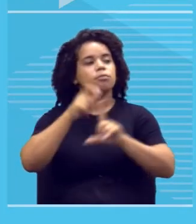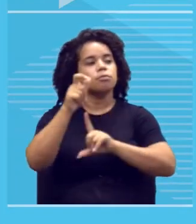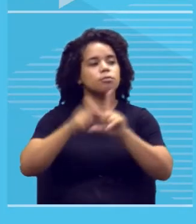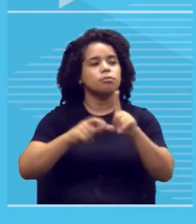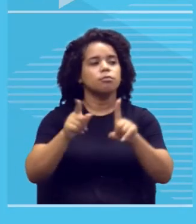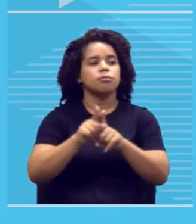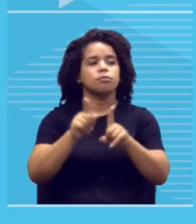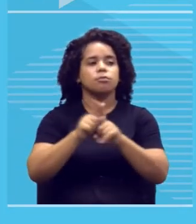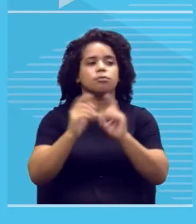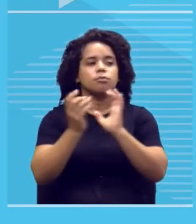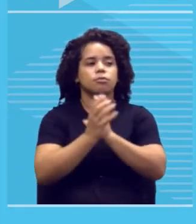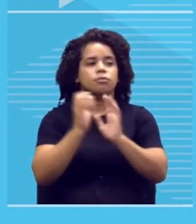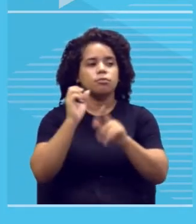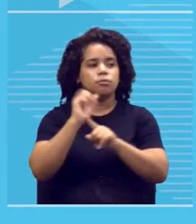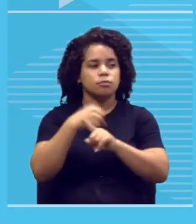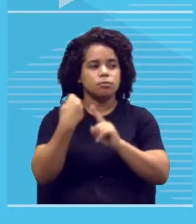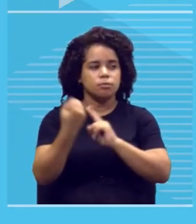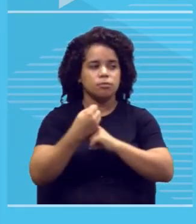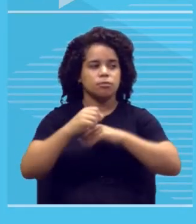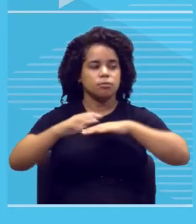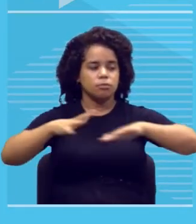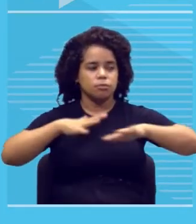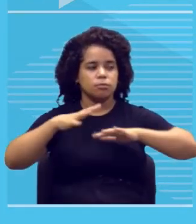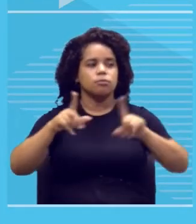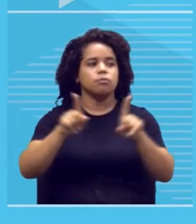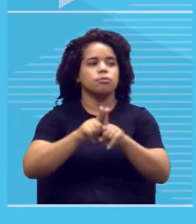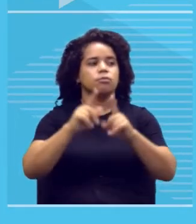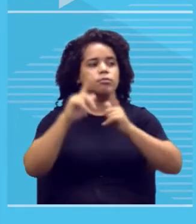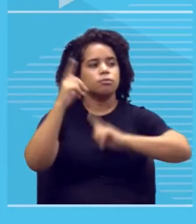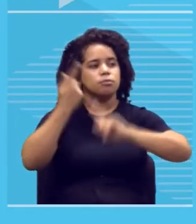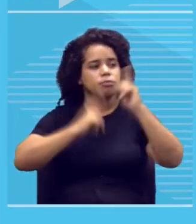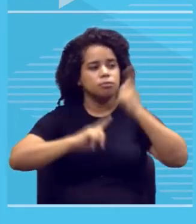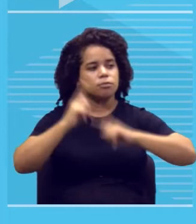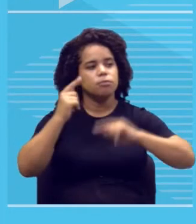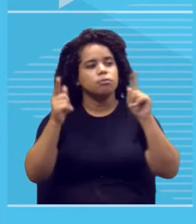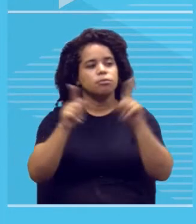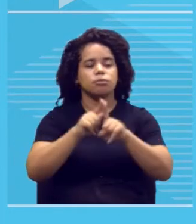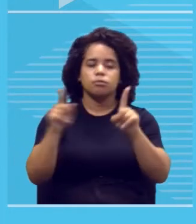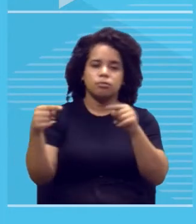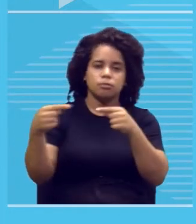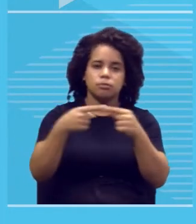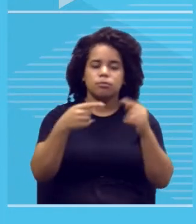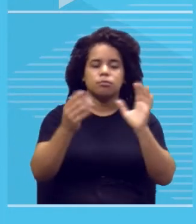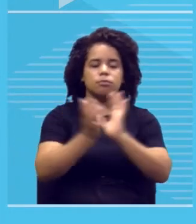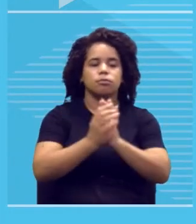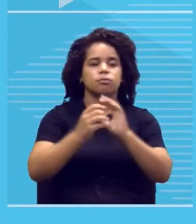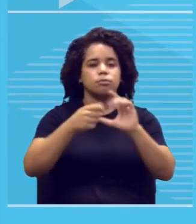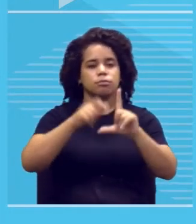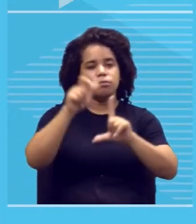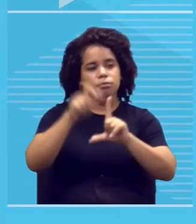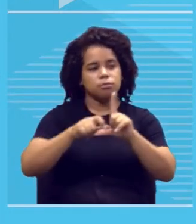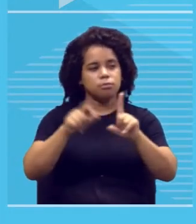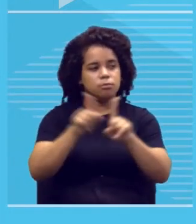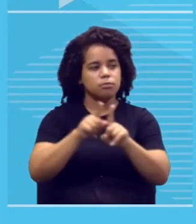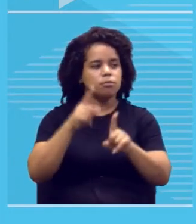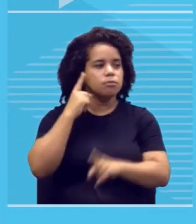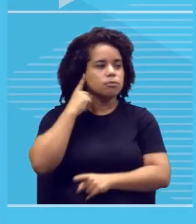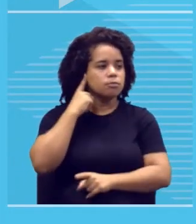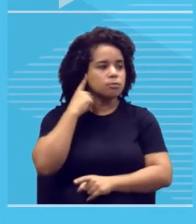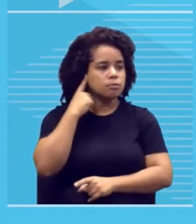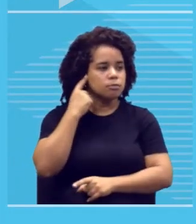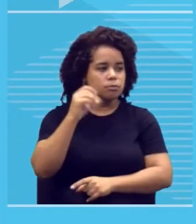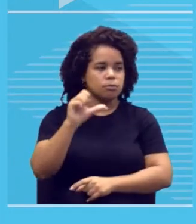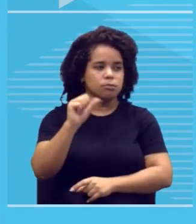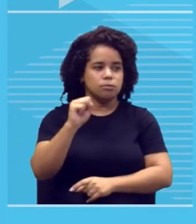gestos movimentos repetidos dos atores que classificam a classe de seus personagens as songs né em inglês mesmo